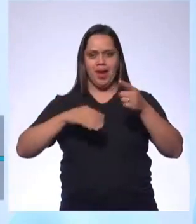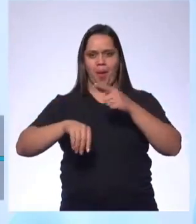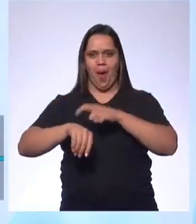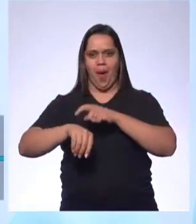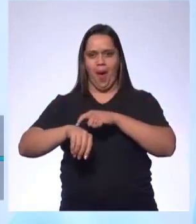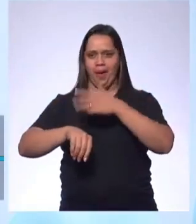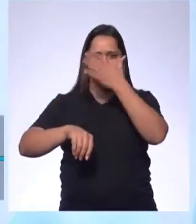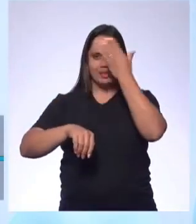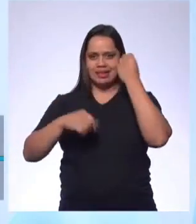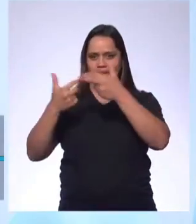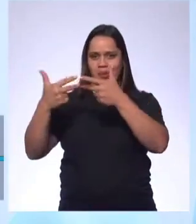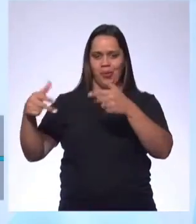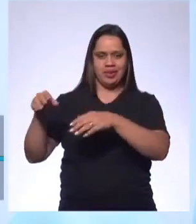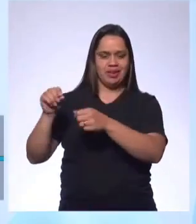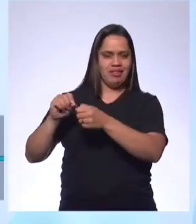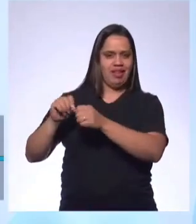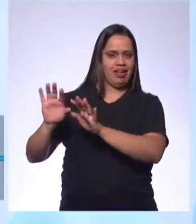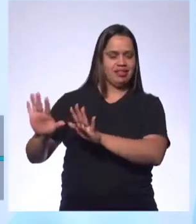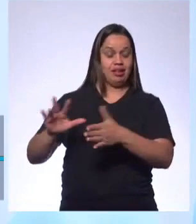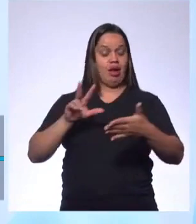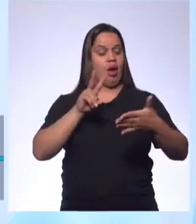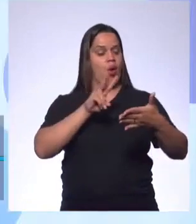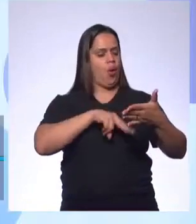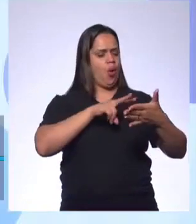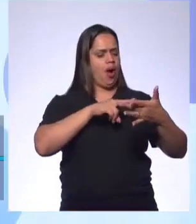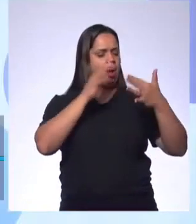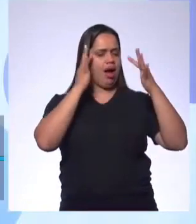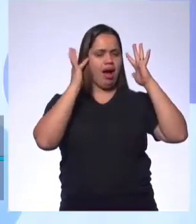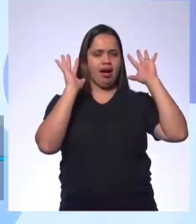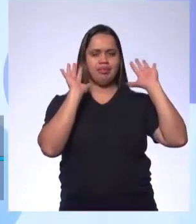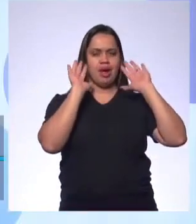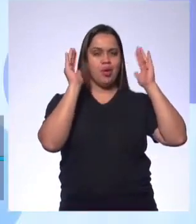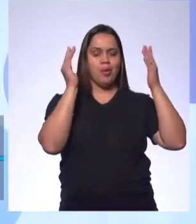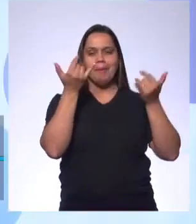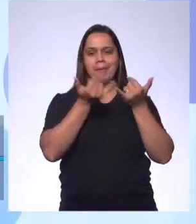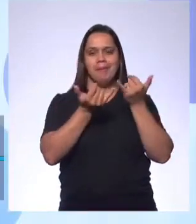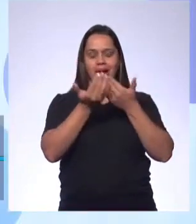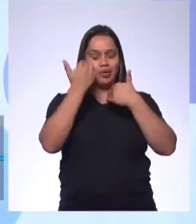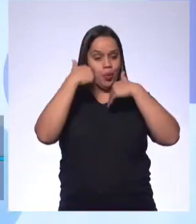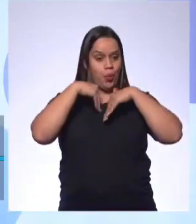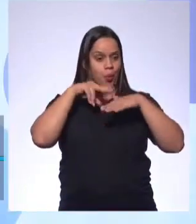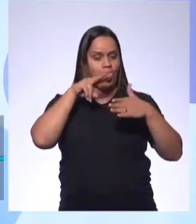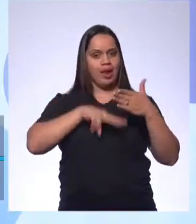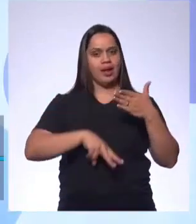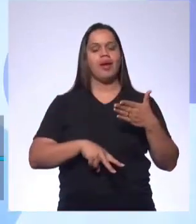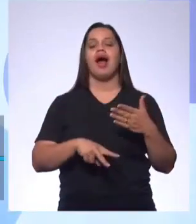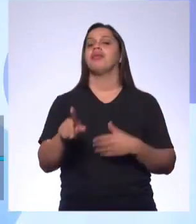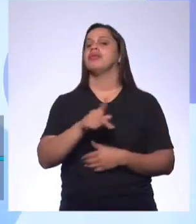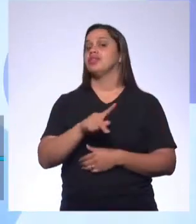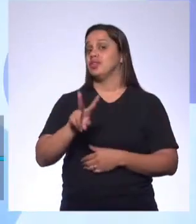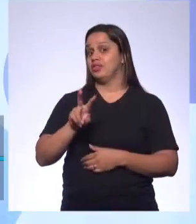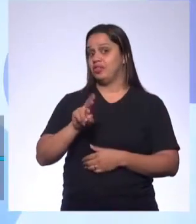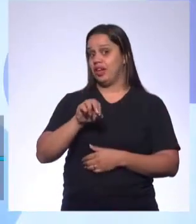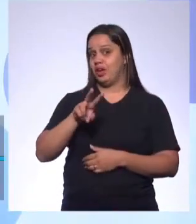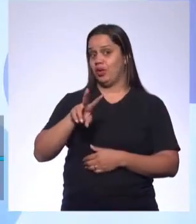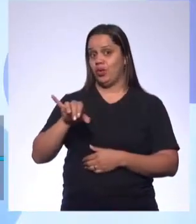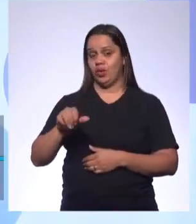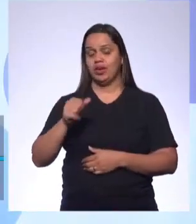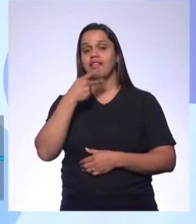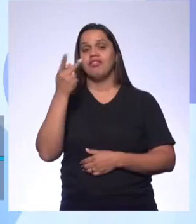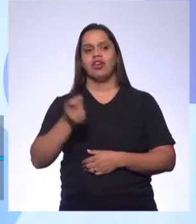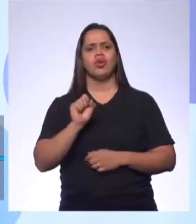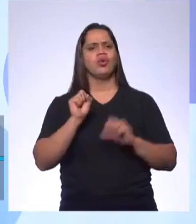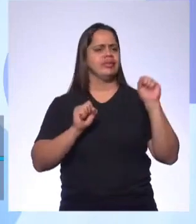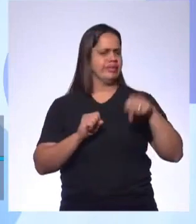E aí, professor Mauro, o que os alunos, Os professores... a professora Verônica, ela diz assim, sim, como ler Dom Quixote e não